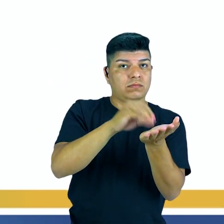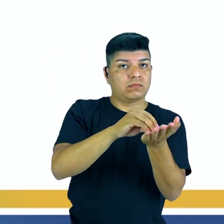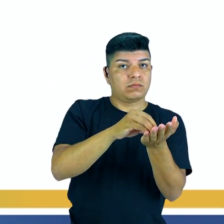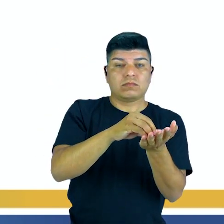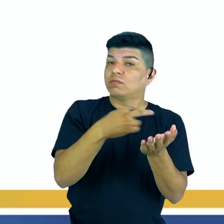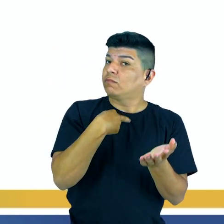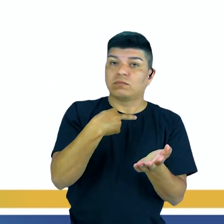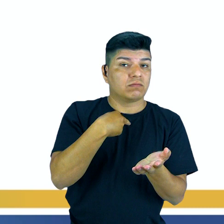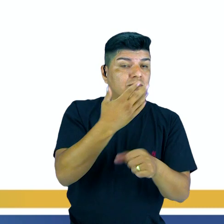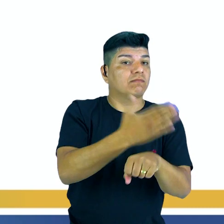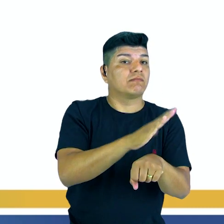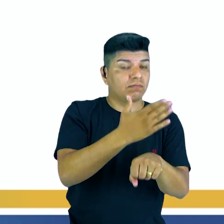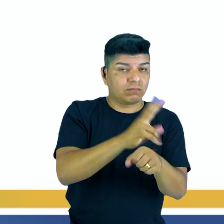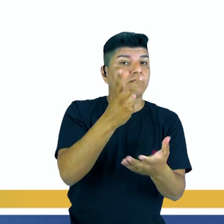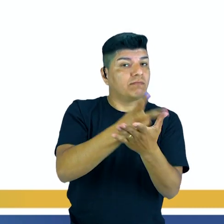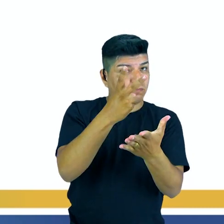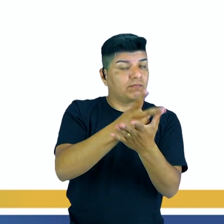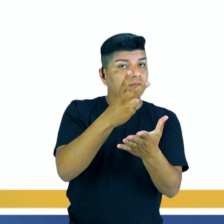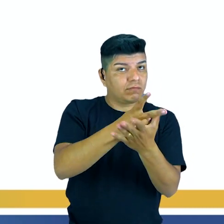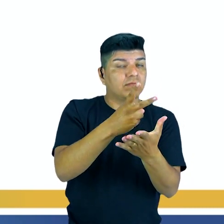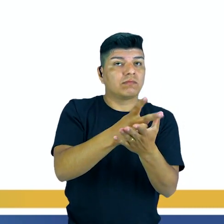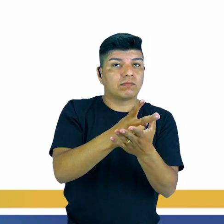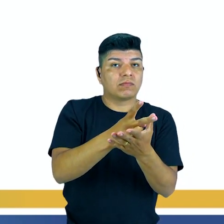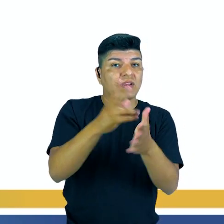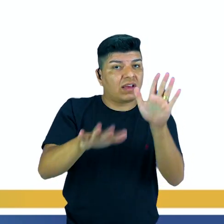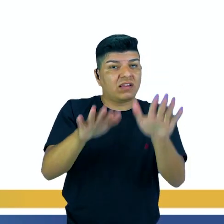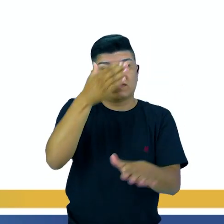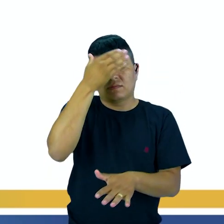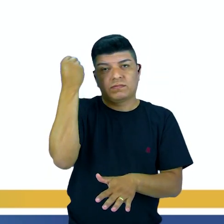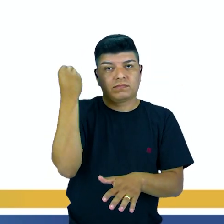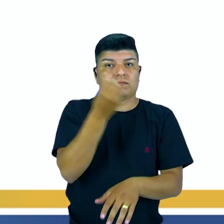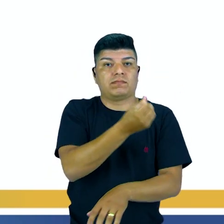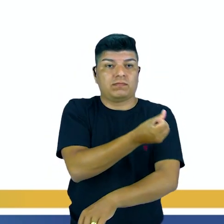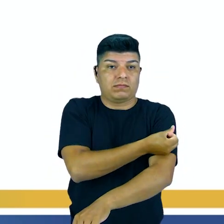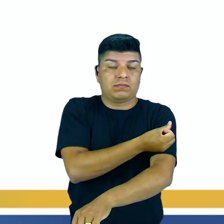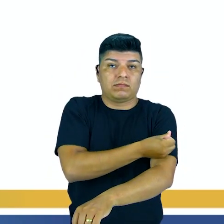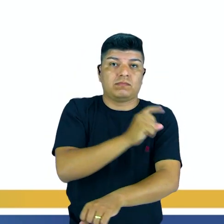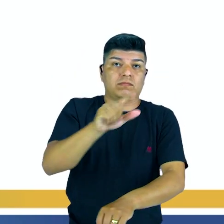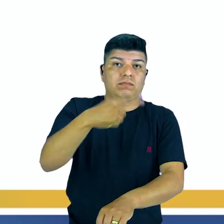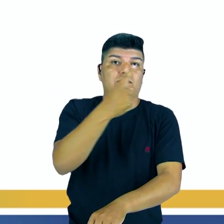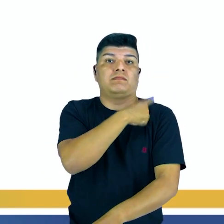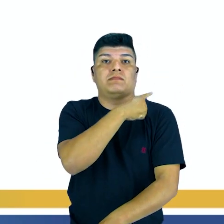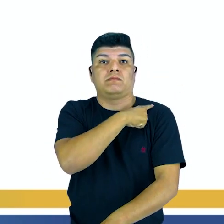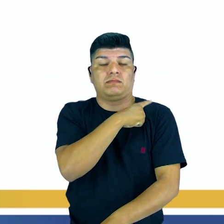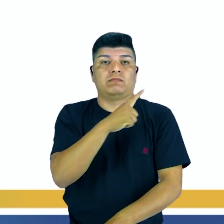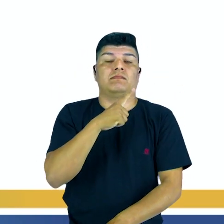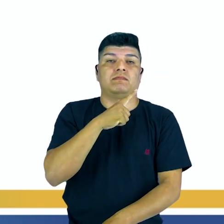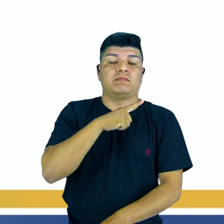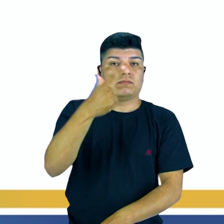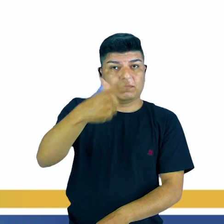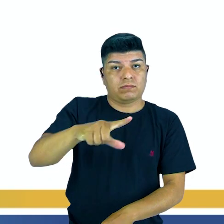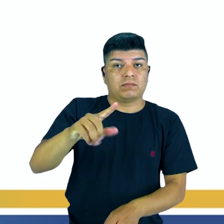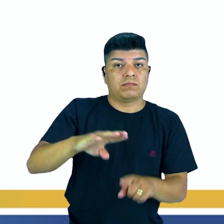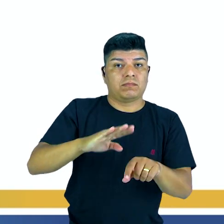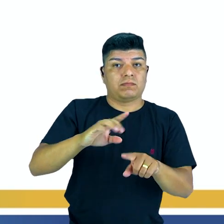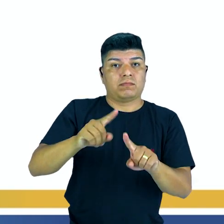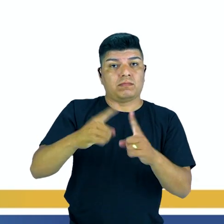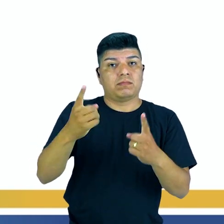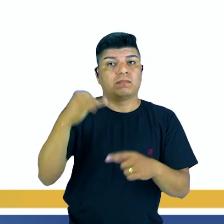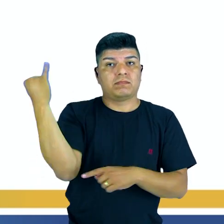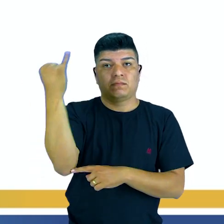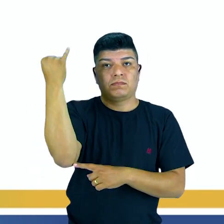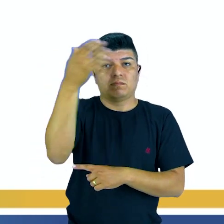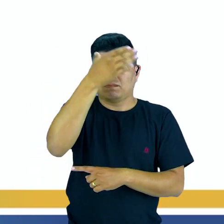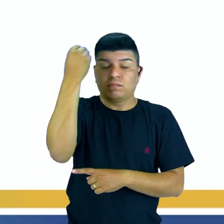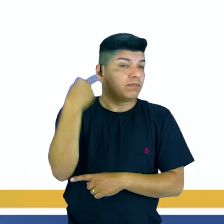pode deixar de praticar. Geralmente a gente esquece no sexto ano, a gente vai ter de novo isso lá no primeiro ano médio, tá? Mas é importante nunca